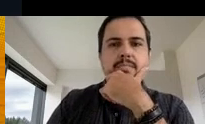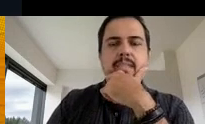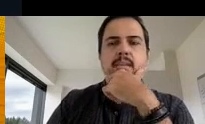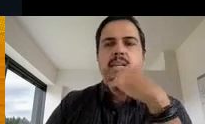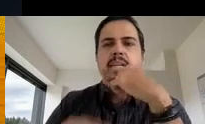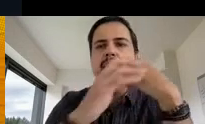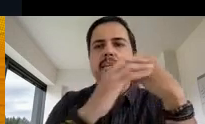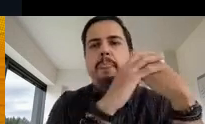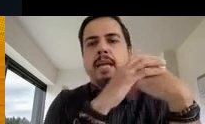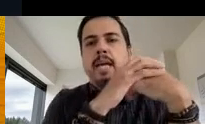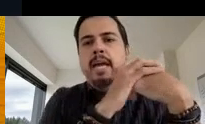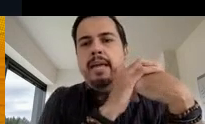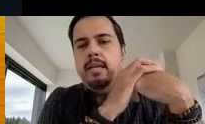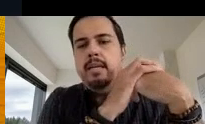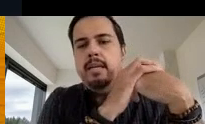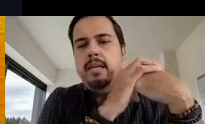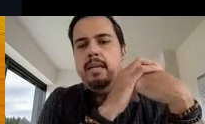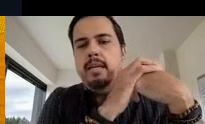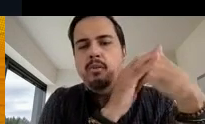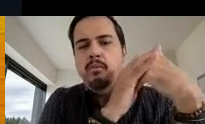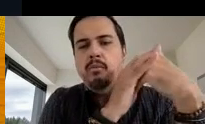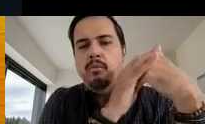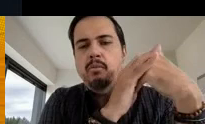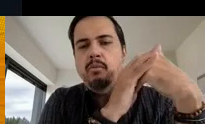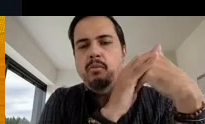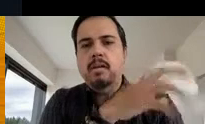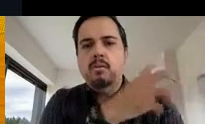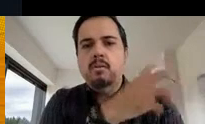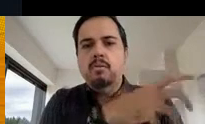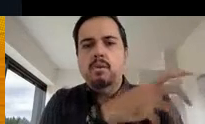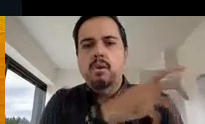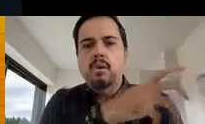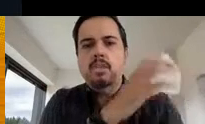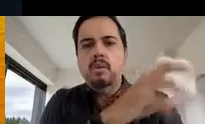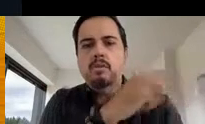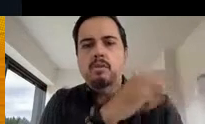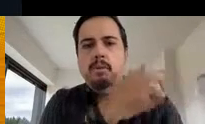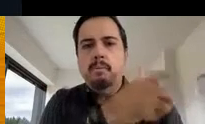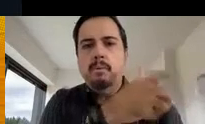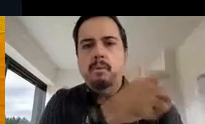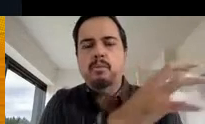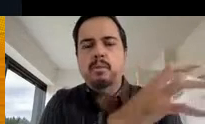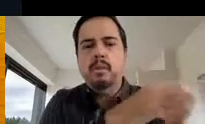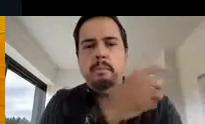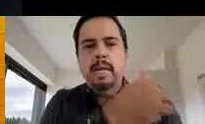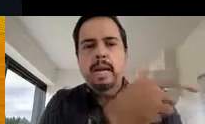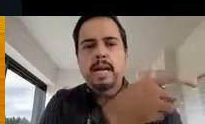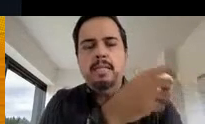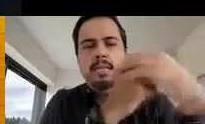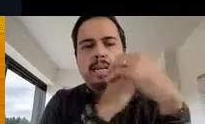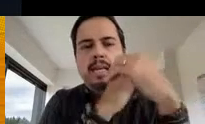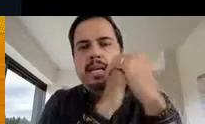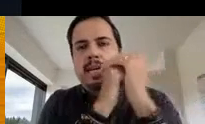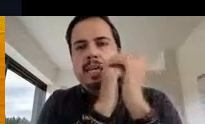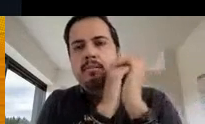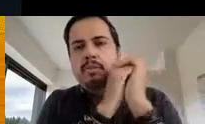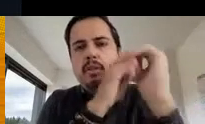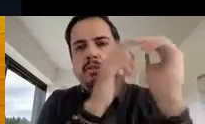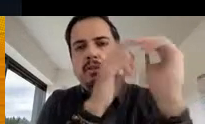agem dessa maneira aqui, exponencialmente. Está muito ligado com um shot, está muito ligado com um propósito, está muito ligado com a